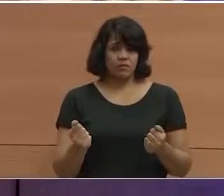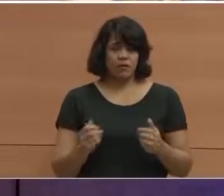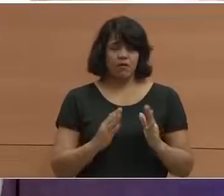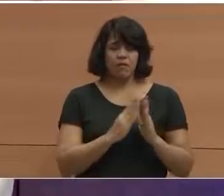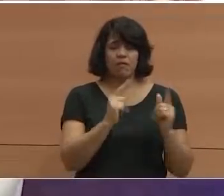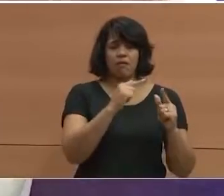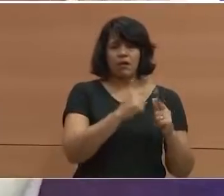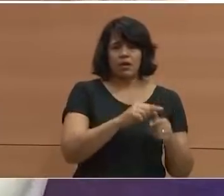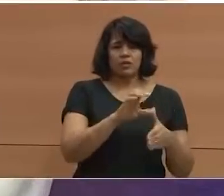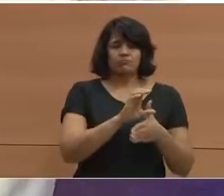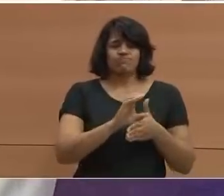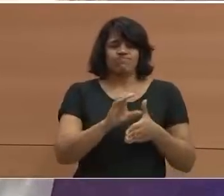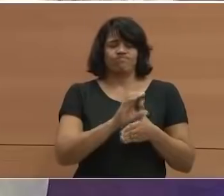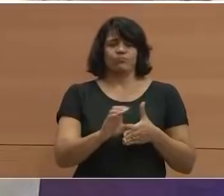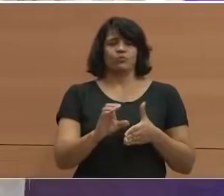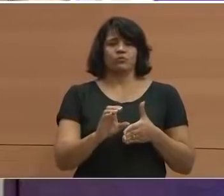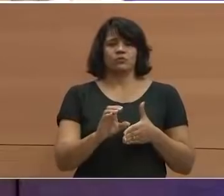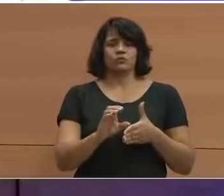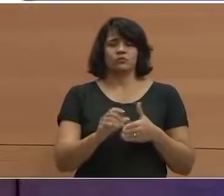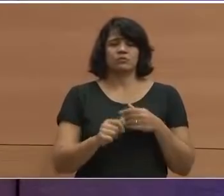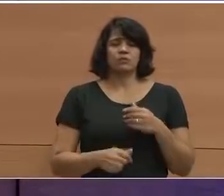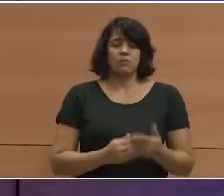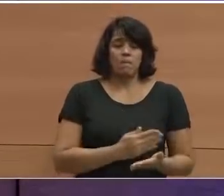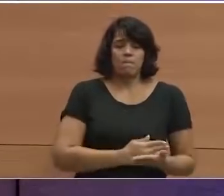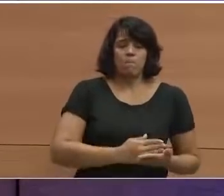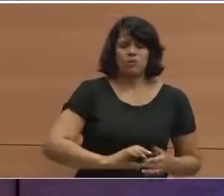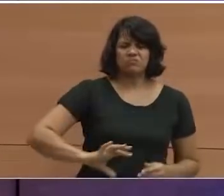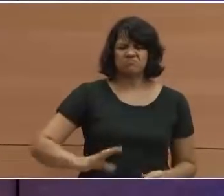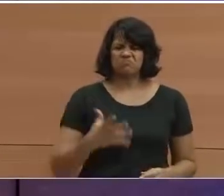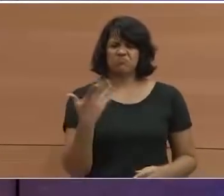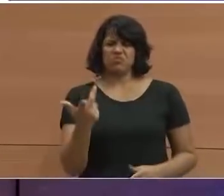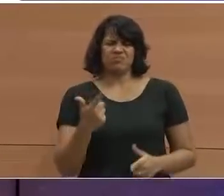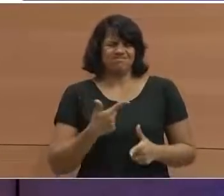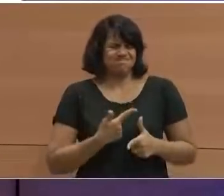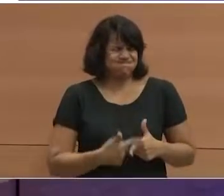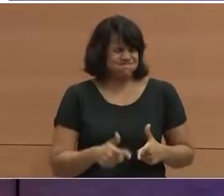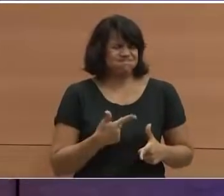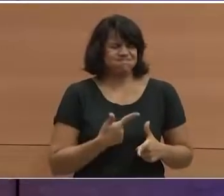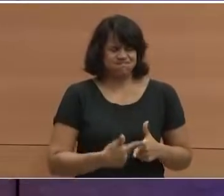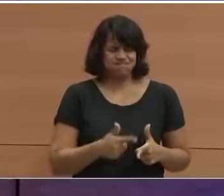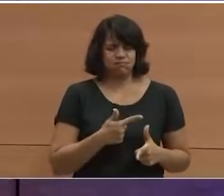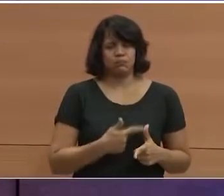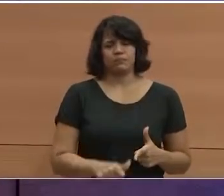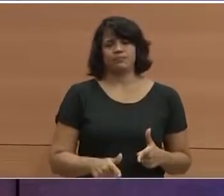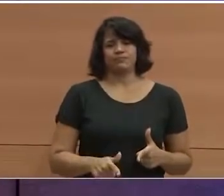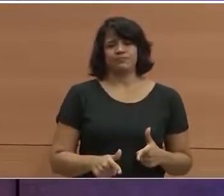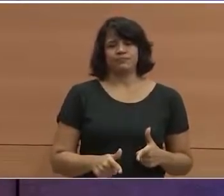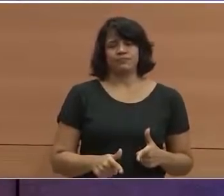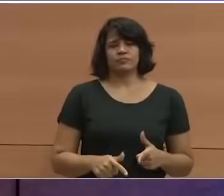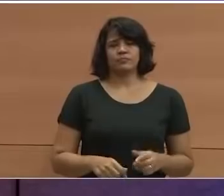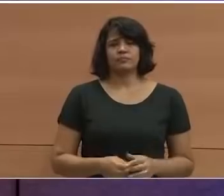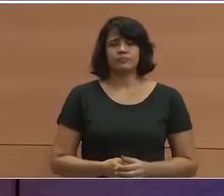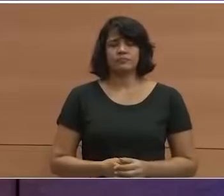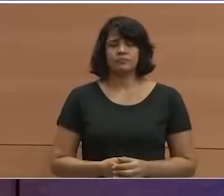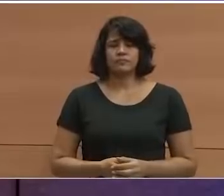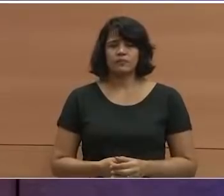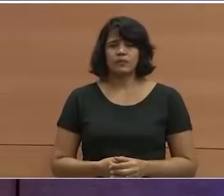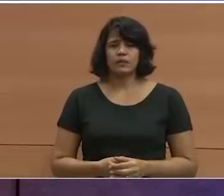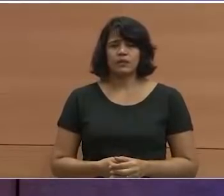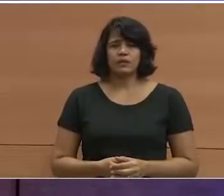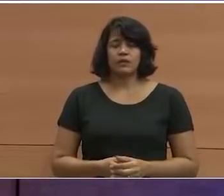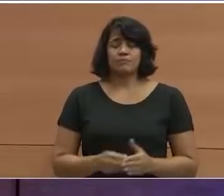surgiram tantos problemas, um problema atrás do outro, irmãos, é por causa da falta de reconhecimento